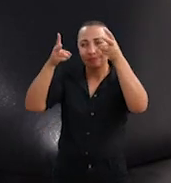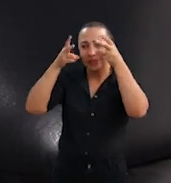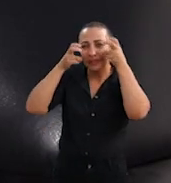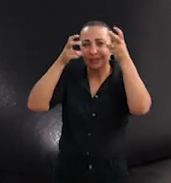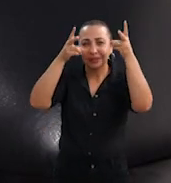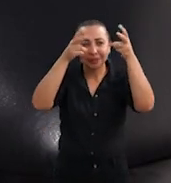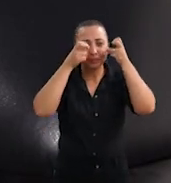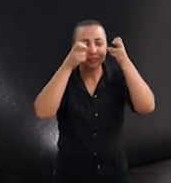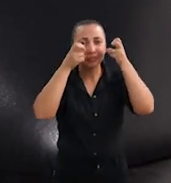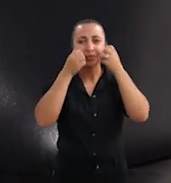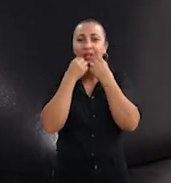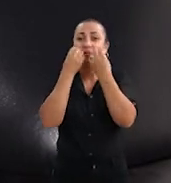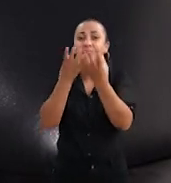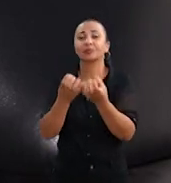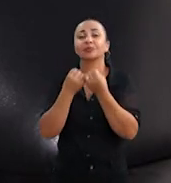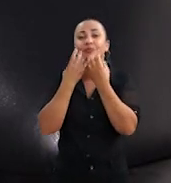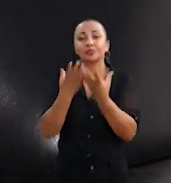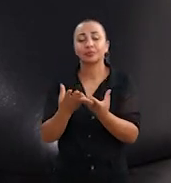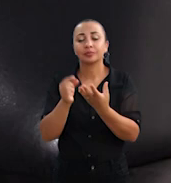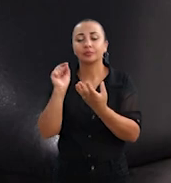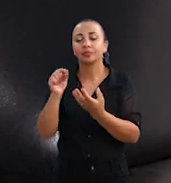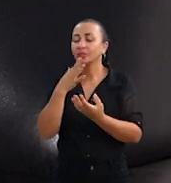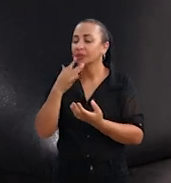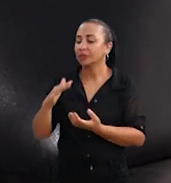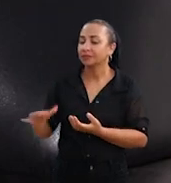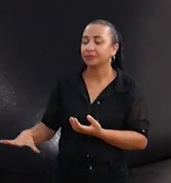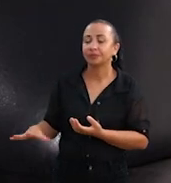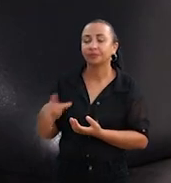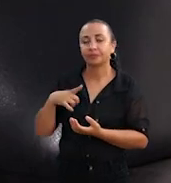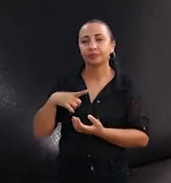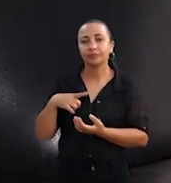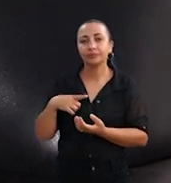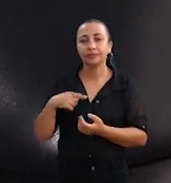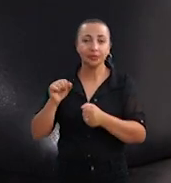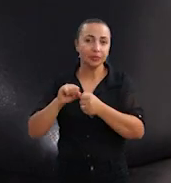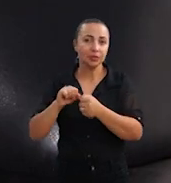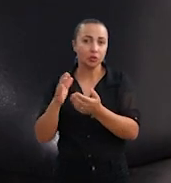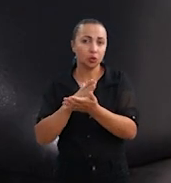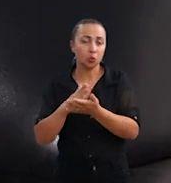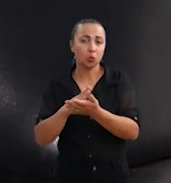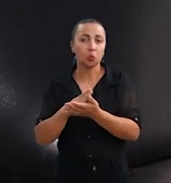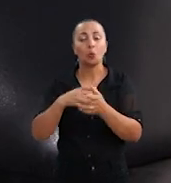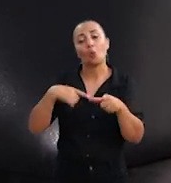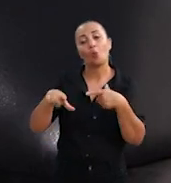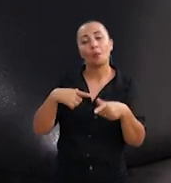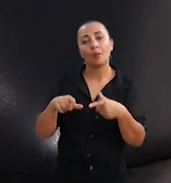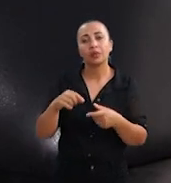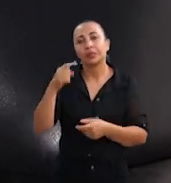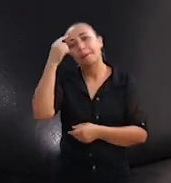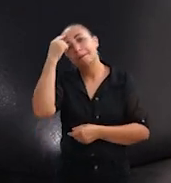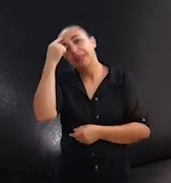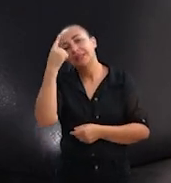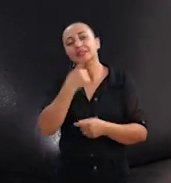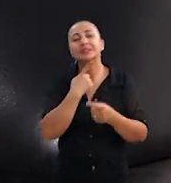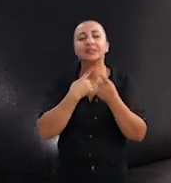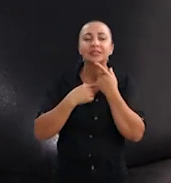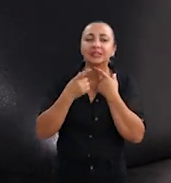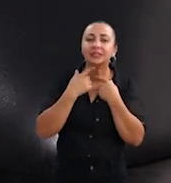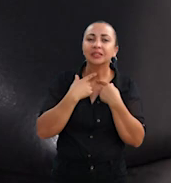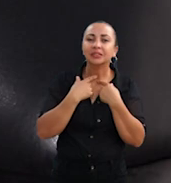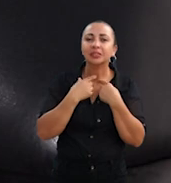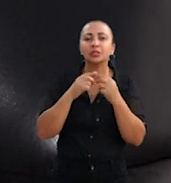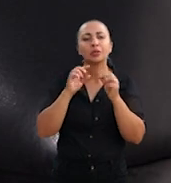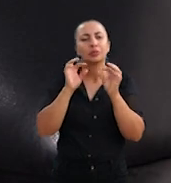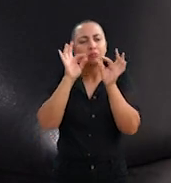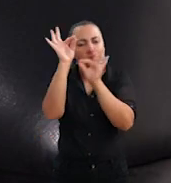receber a informação de que aquela criança vai executar o passo. Ela até pensa e deseja executar,